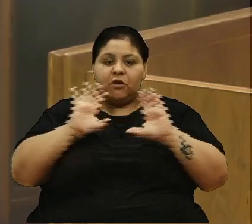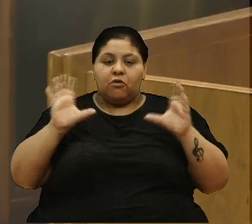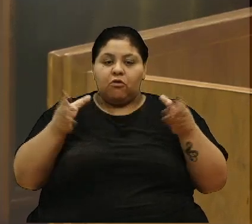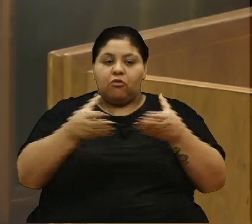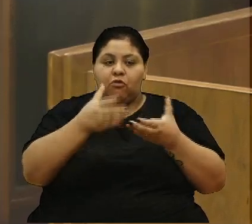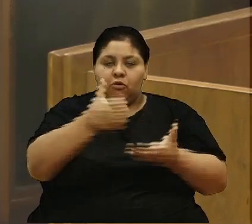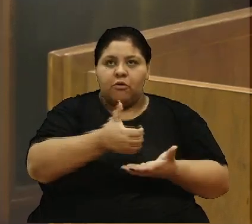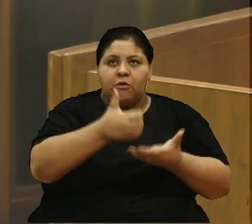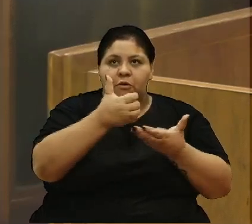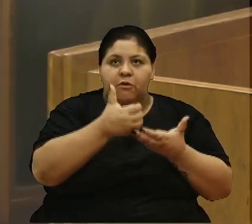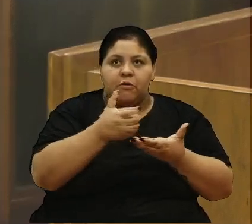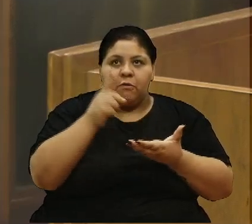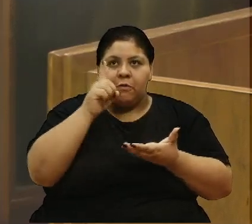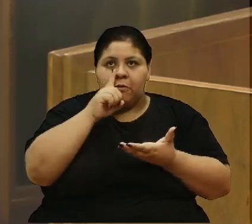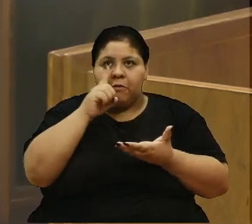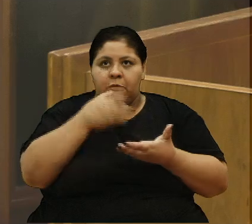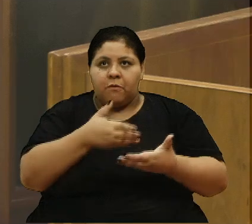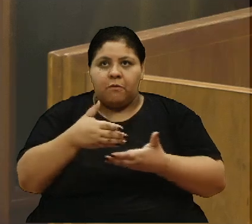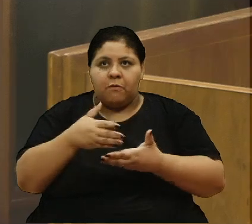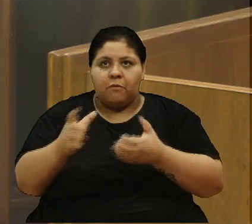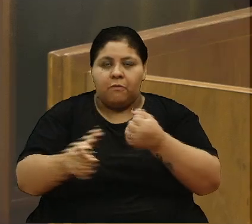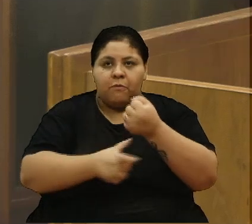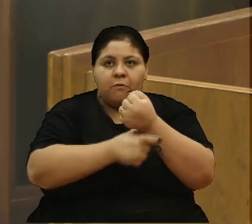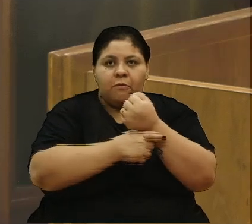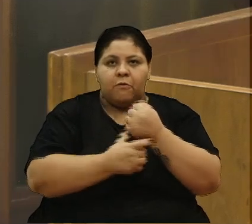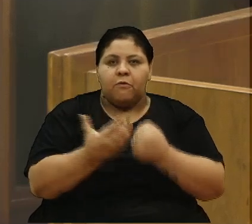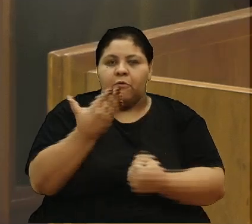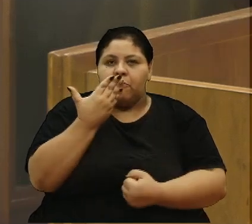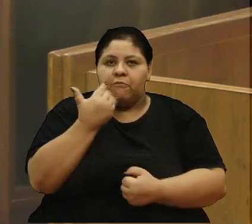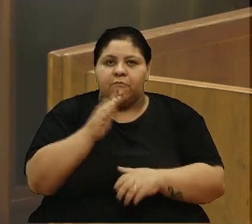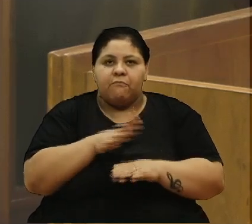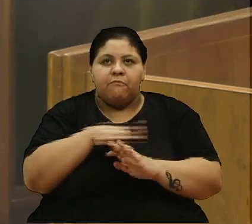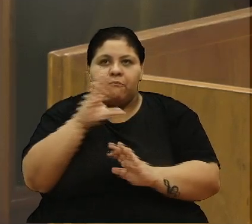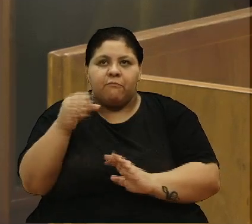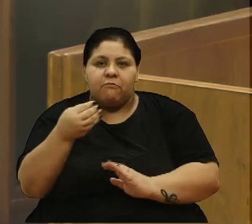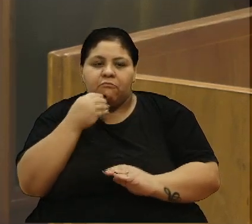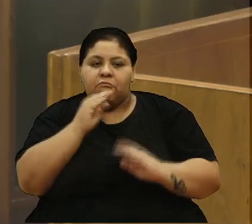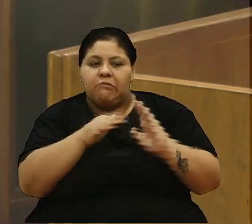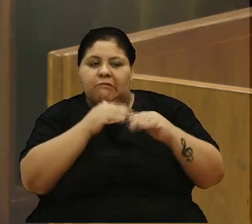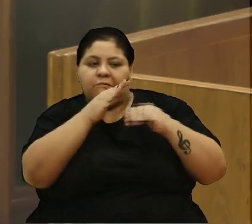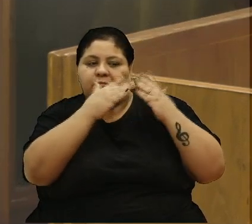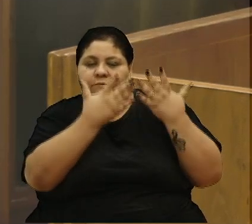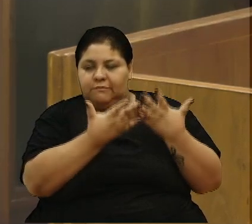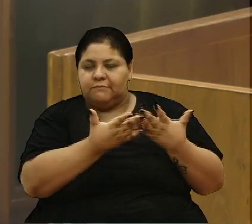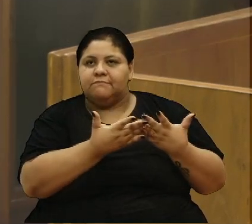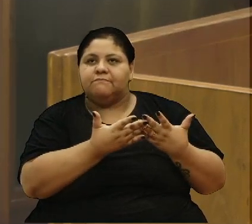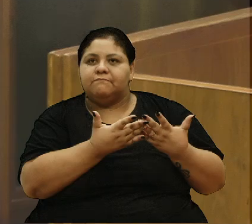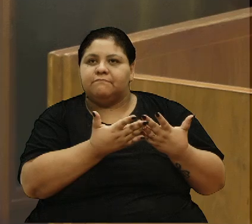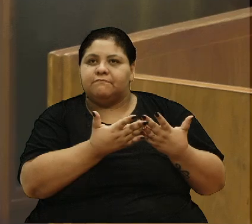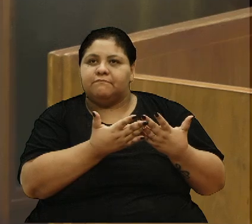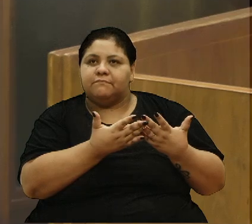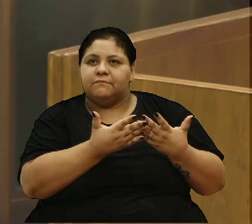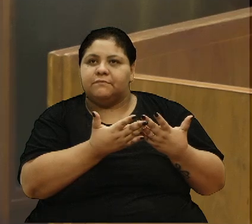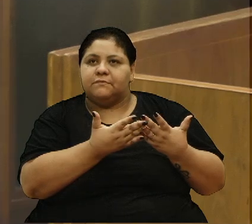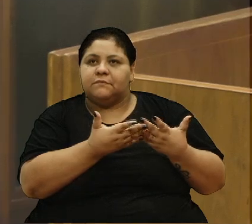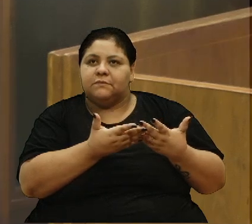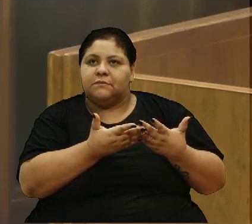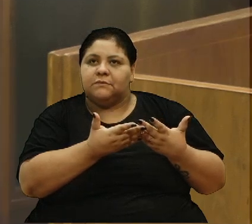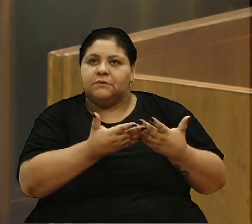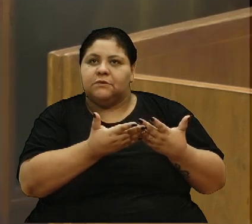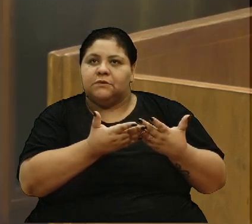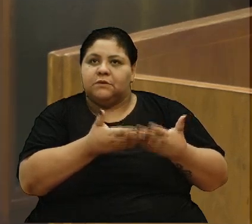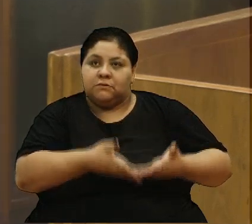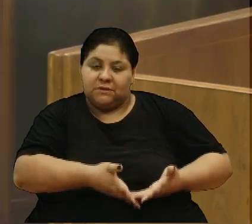e bebês que garante nutrição, que garante mais chances de desenvolvimento saudável aos recém-nascidos que